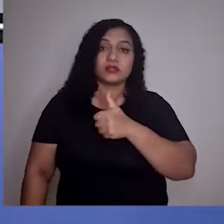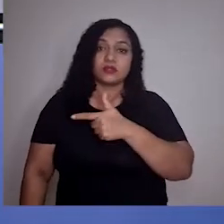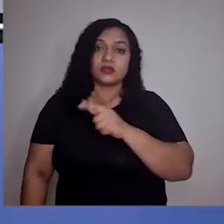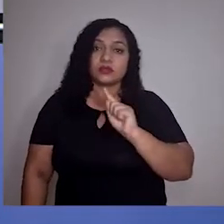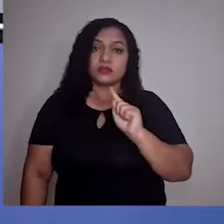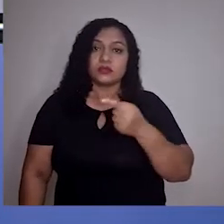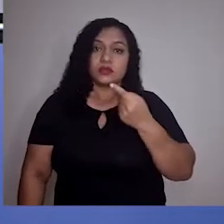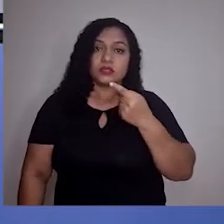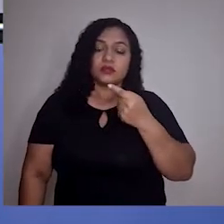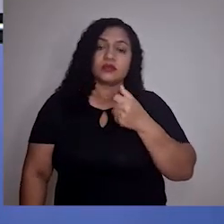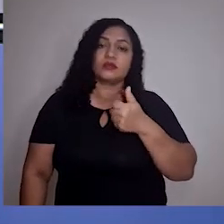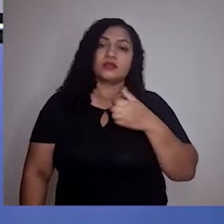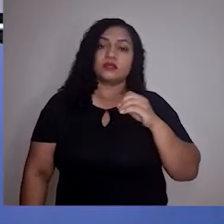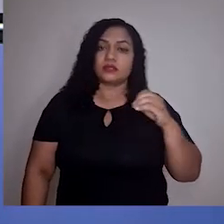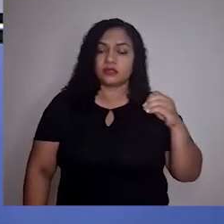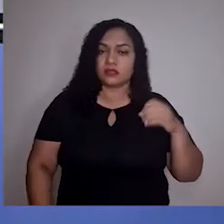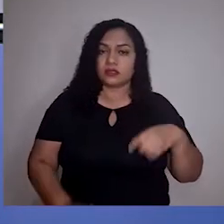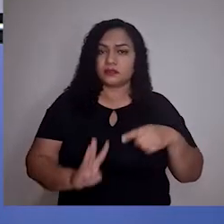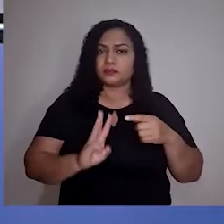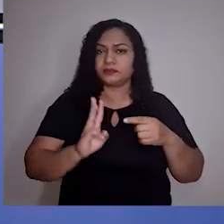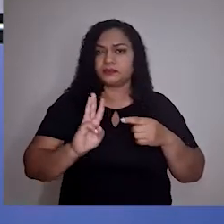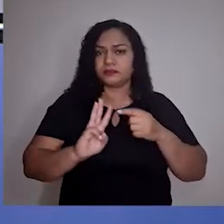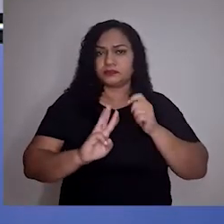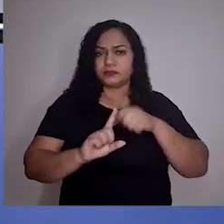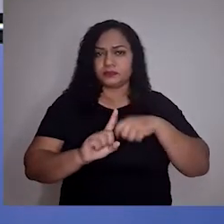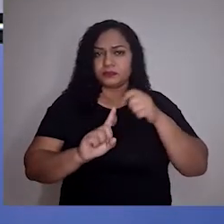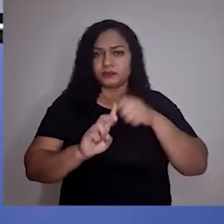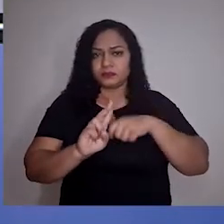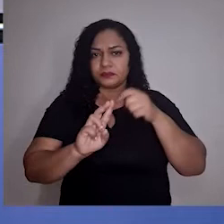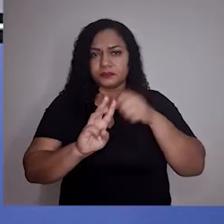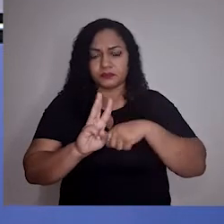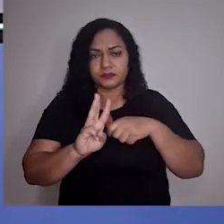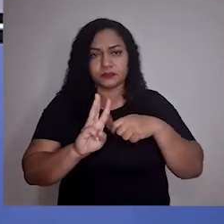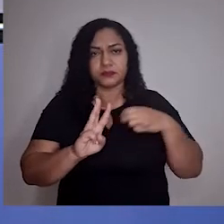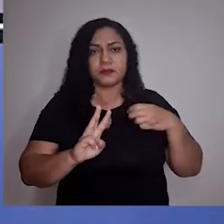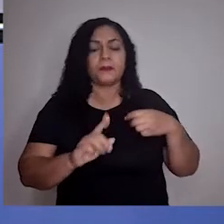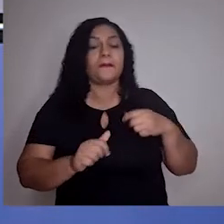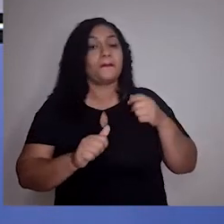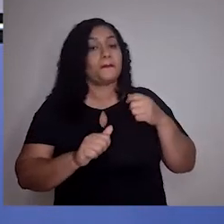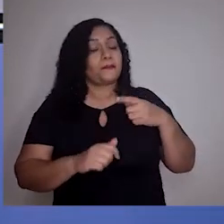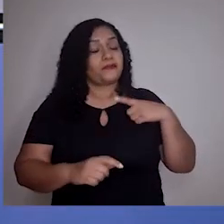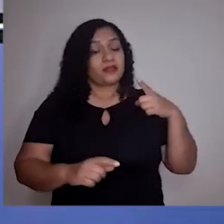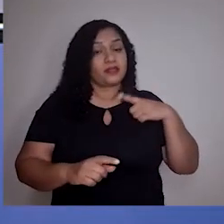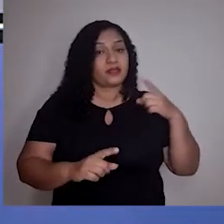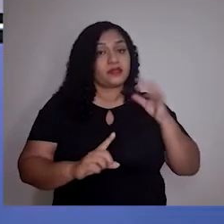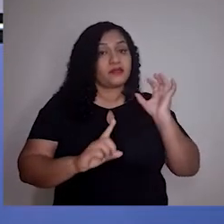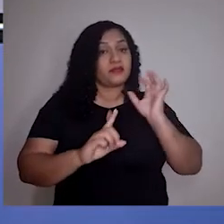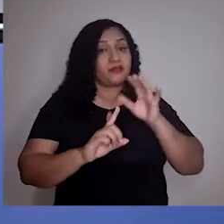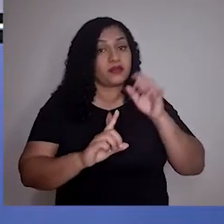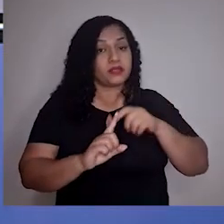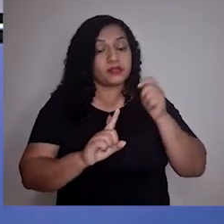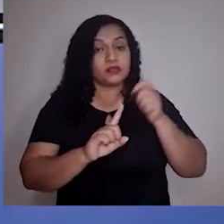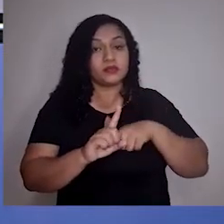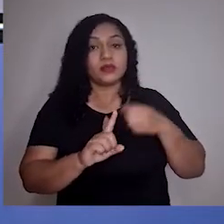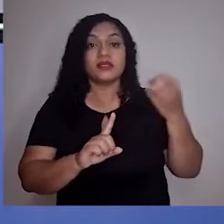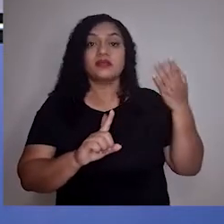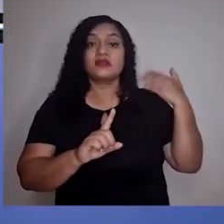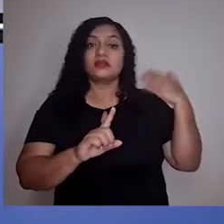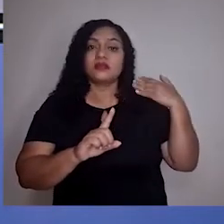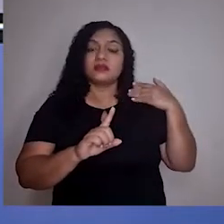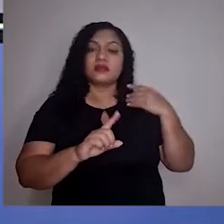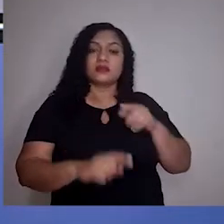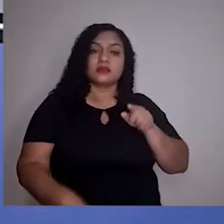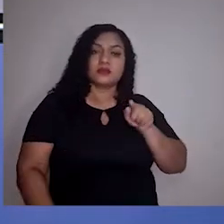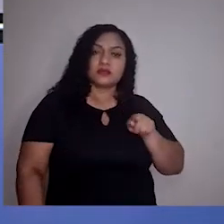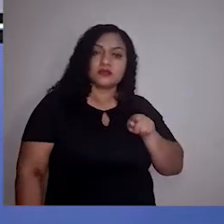mês, essa taxa vai incidir sobre o valor acumulado do mês anterior, sobre